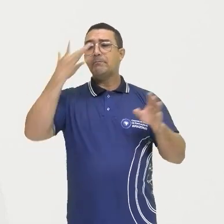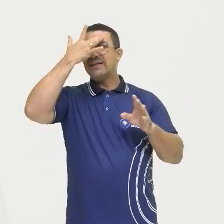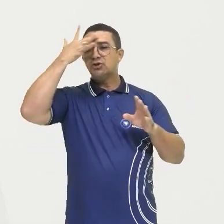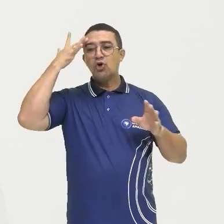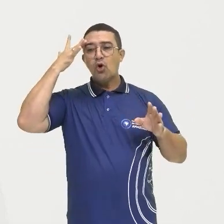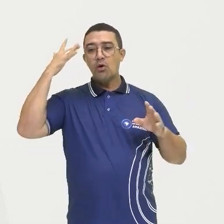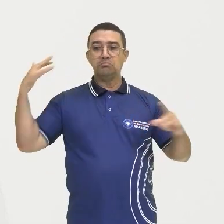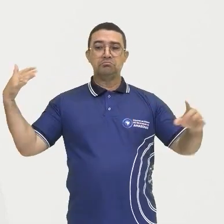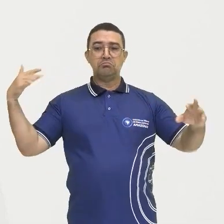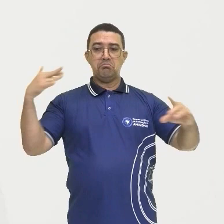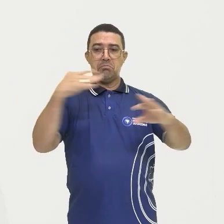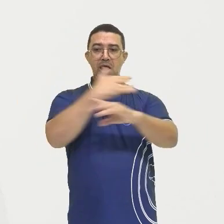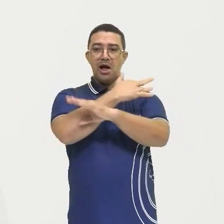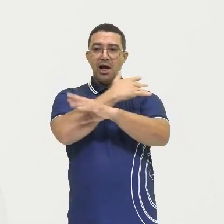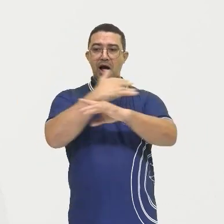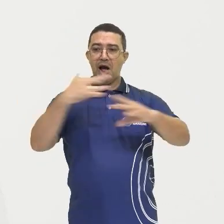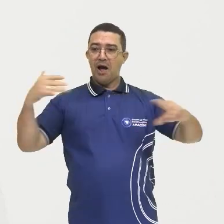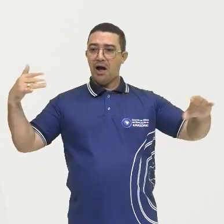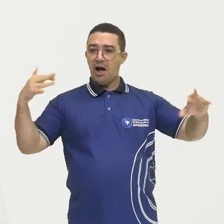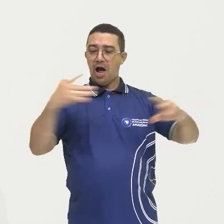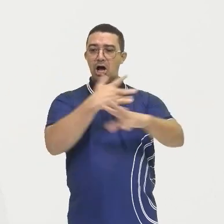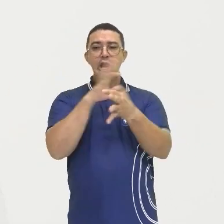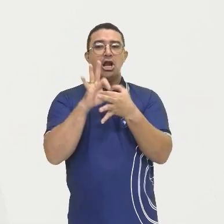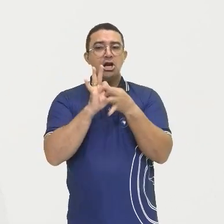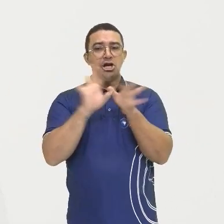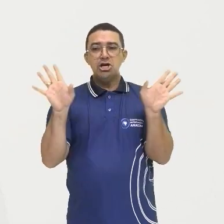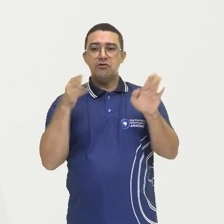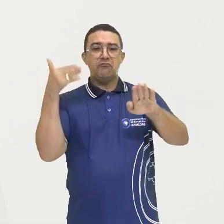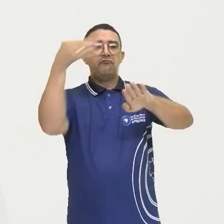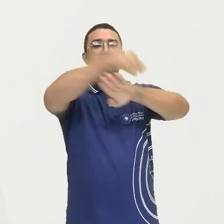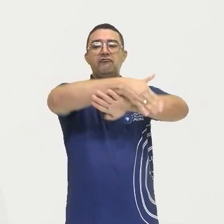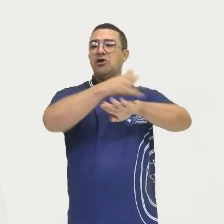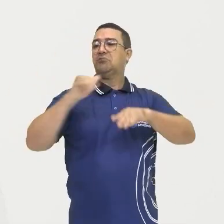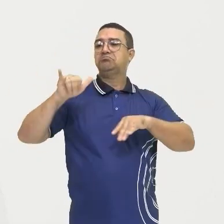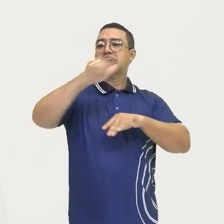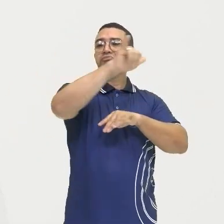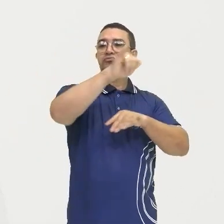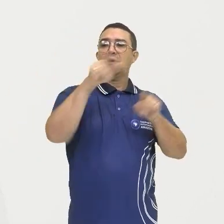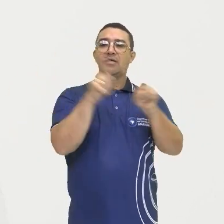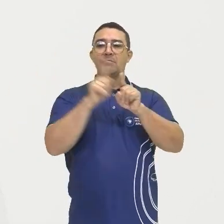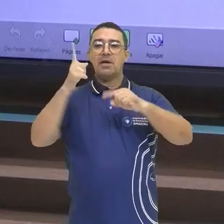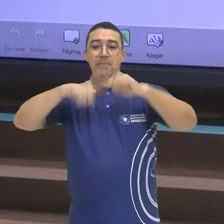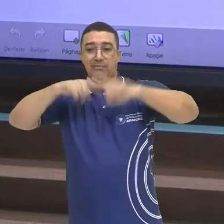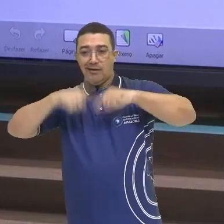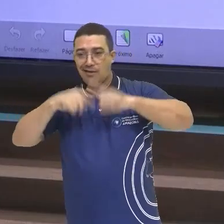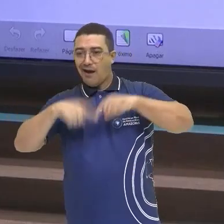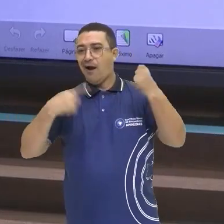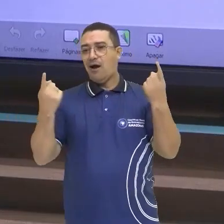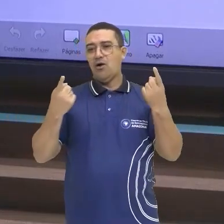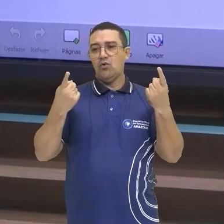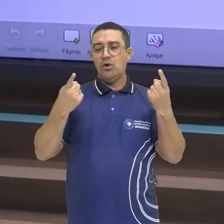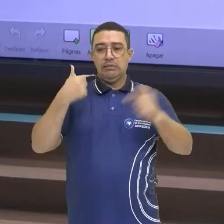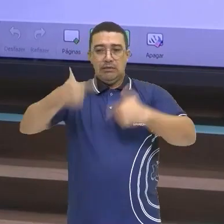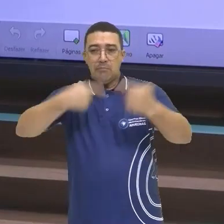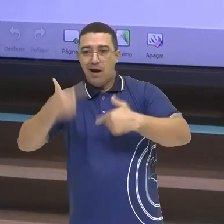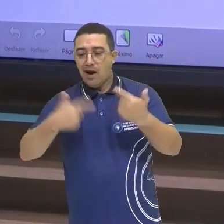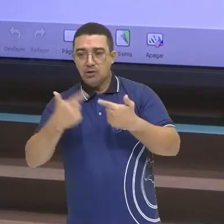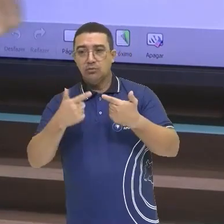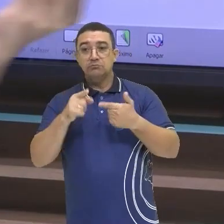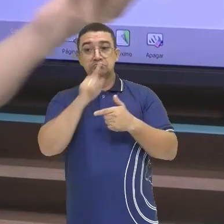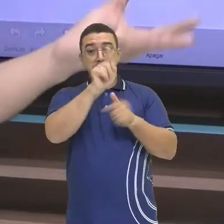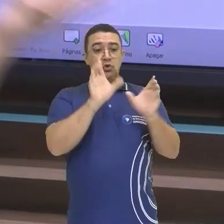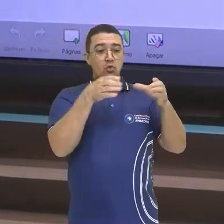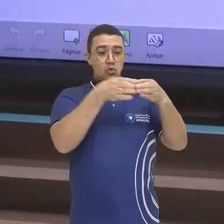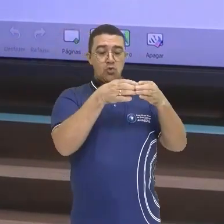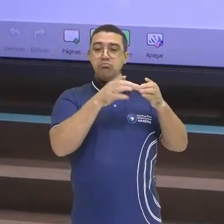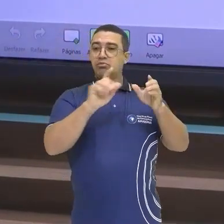pessoas, mercadorias, capital, serviço dentro dos países que fazem parte desse bloco que se